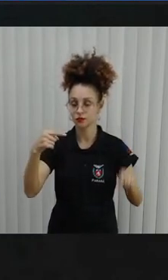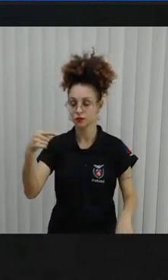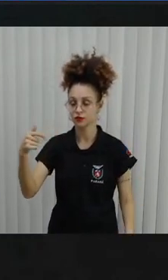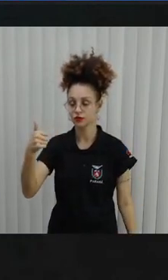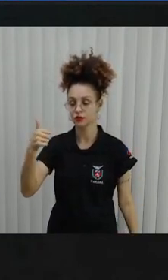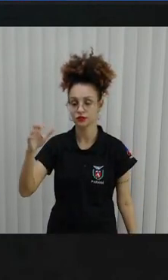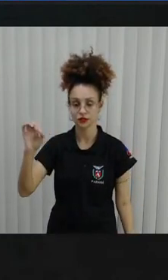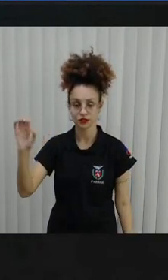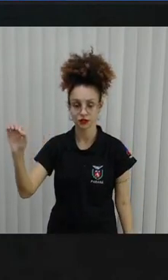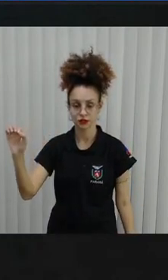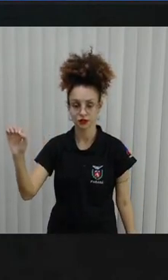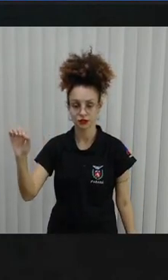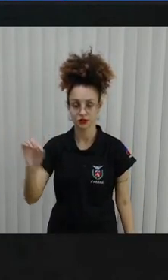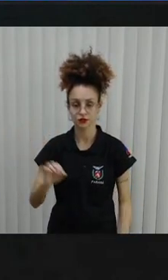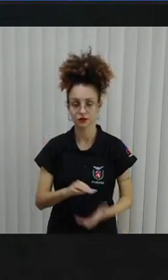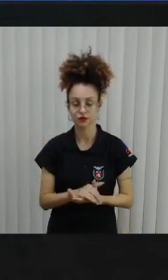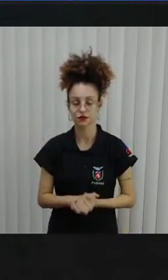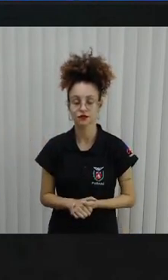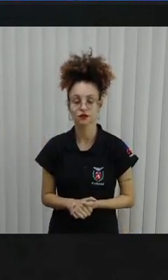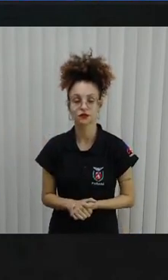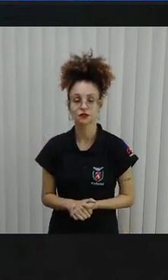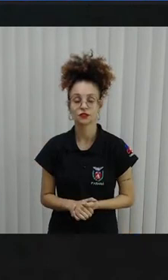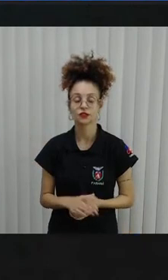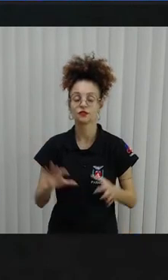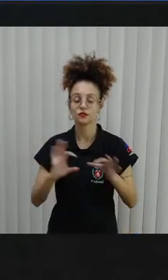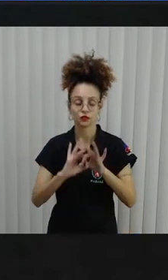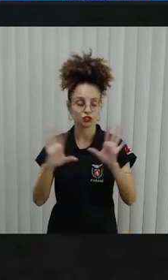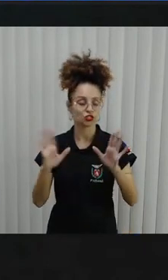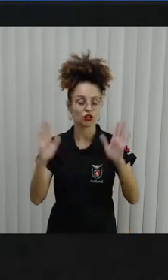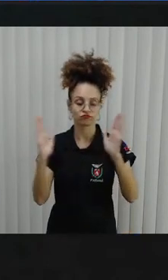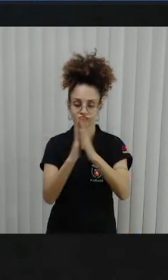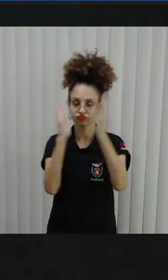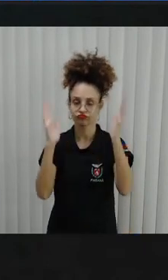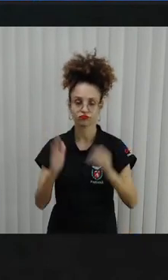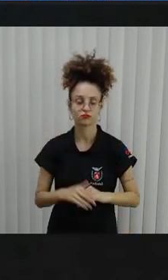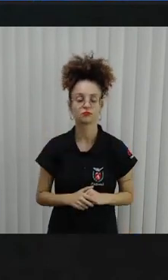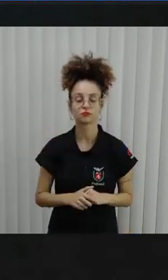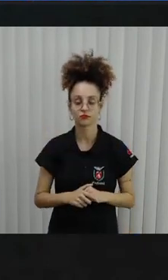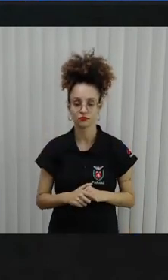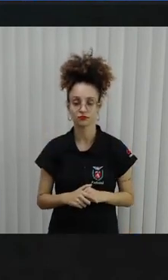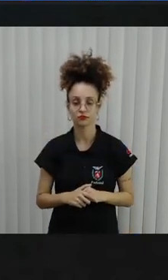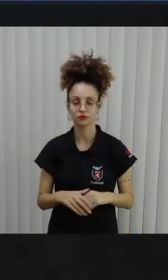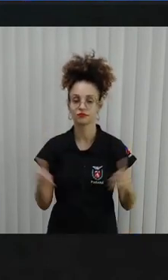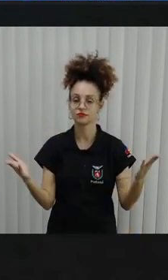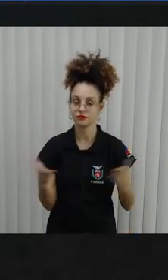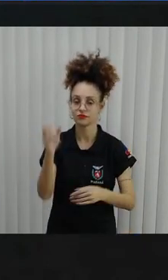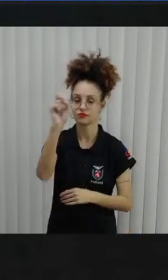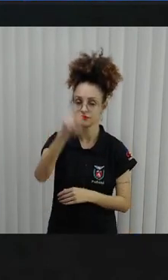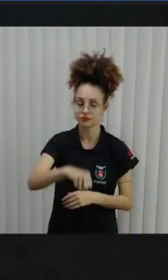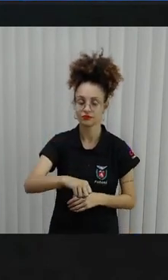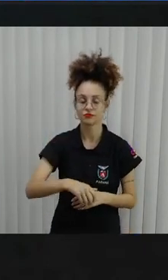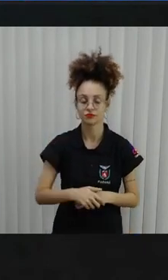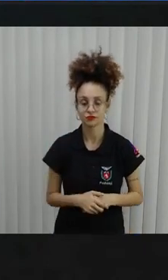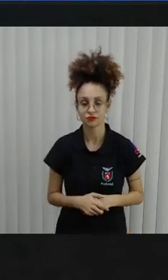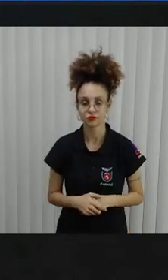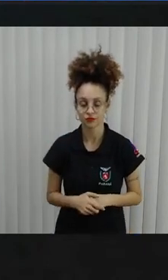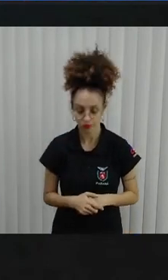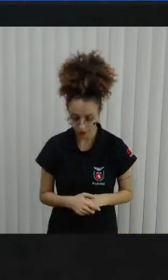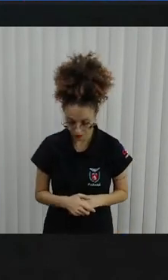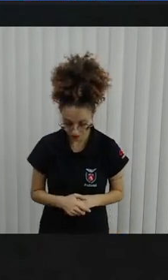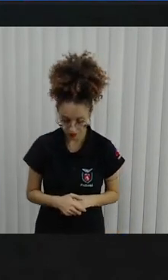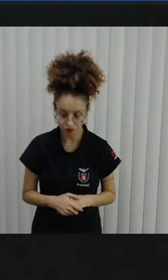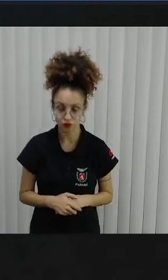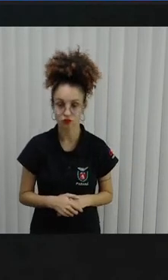rodando. Pulei. Beleza, vou deixar colidir. Colidiu. Aí, agora sim, a gente tem o resultado final.